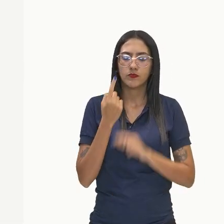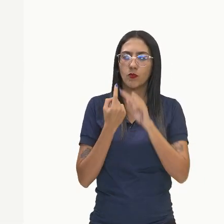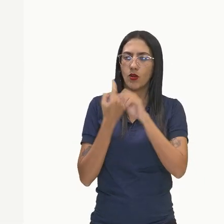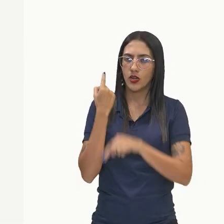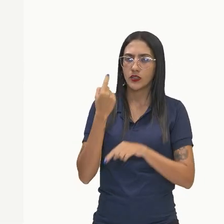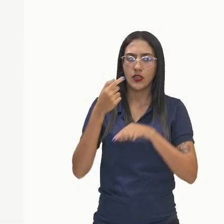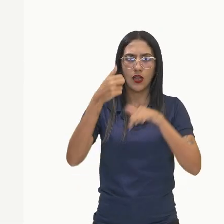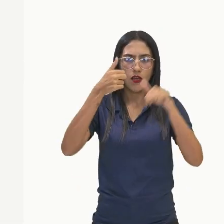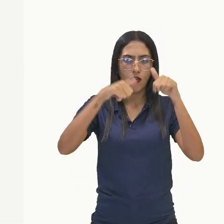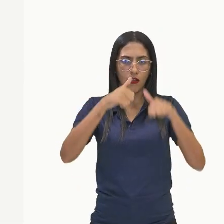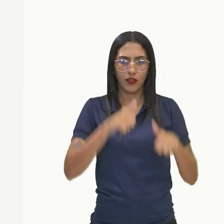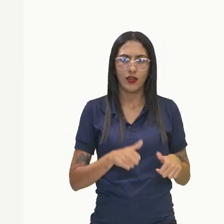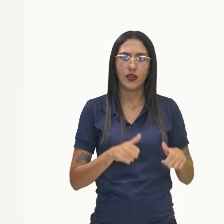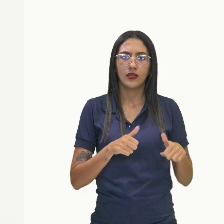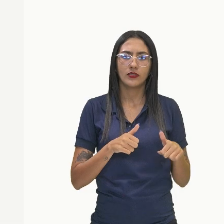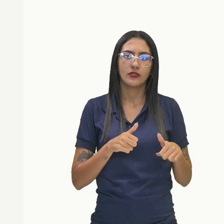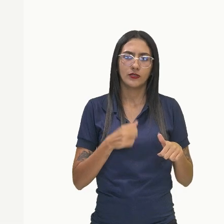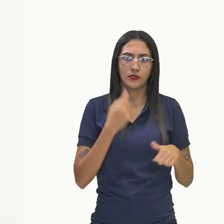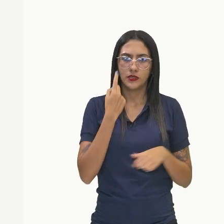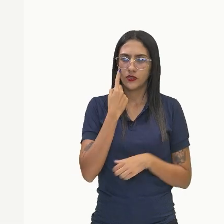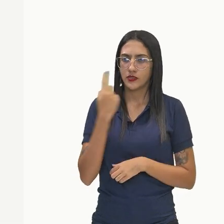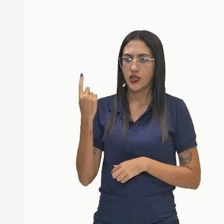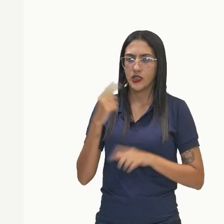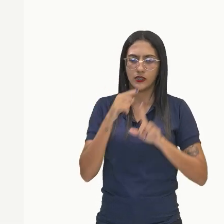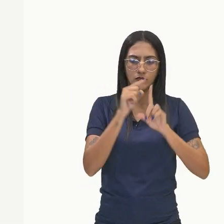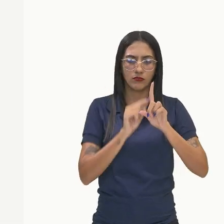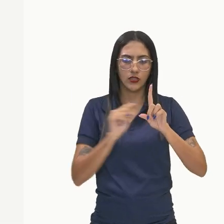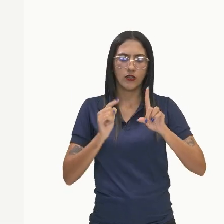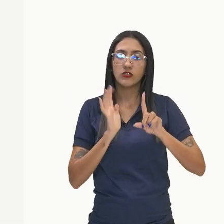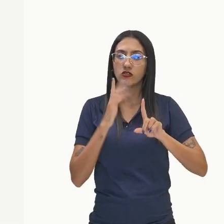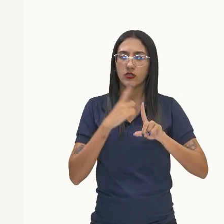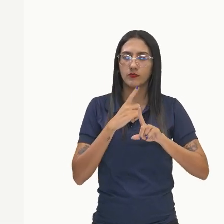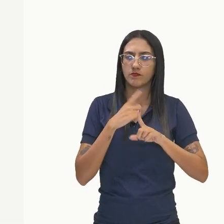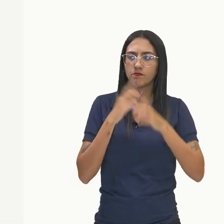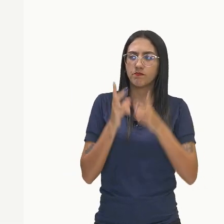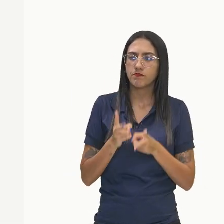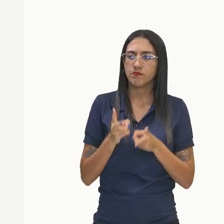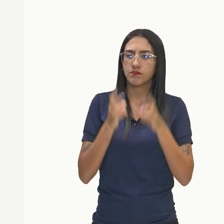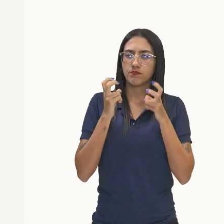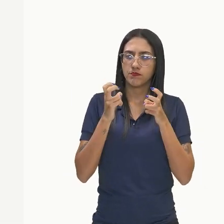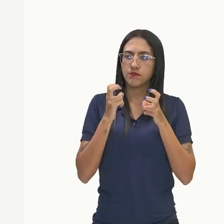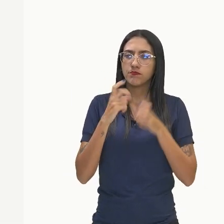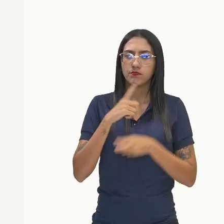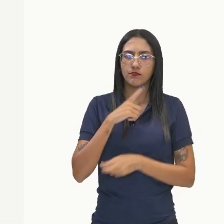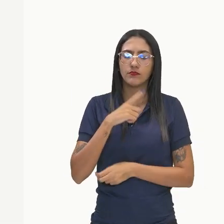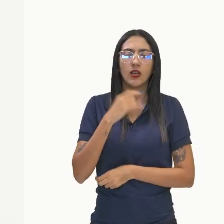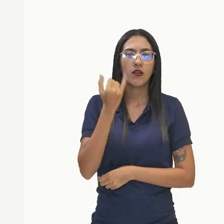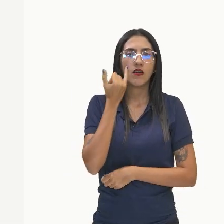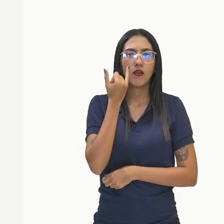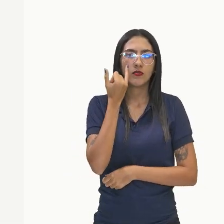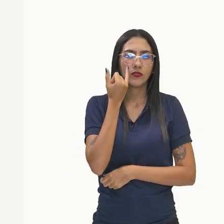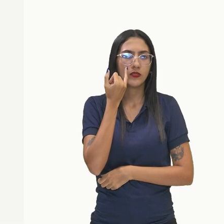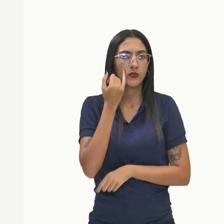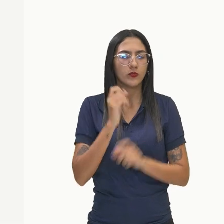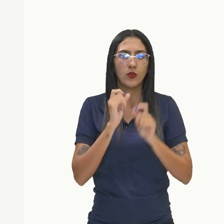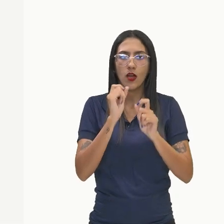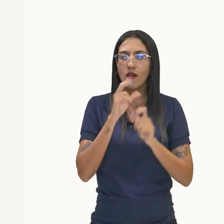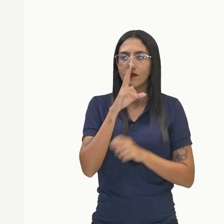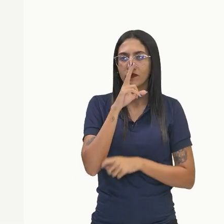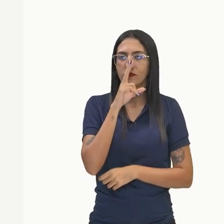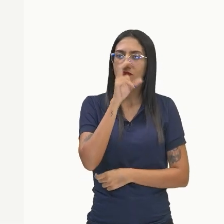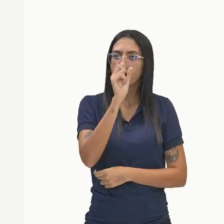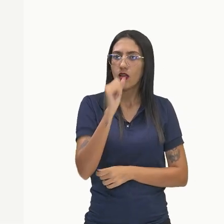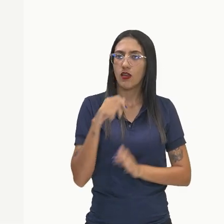do gráfico que eu fiz aqui juntamente com vocês, eu já percebi, já disse para vocês que a força contra